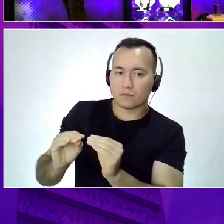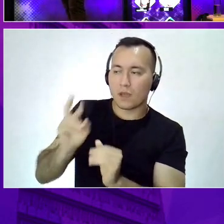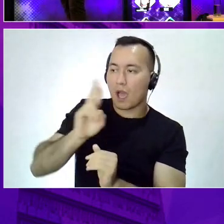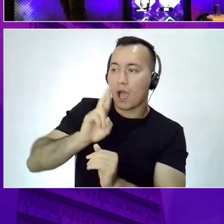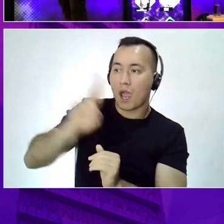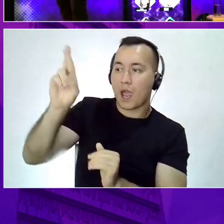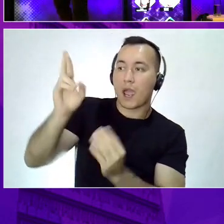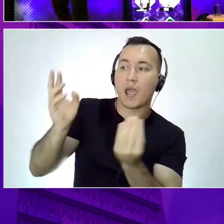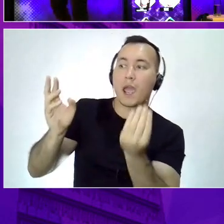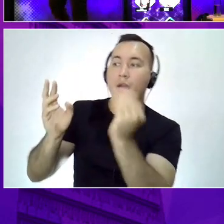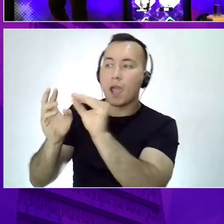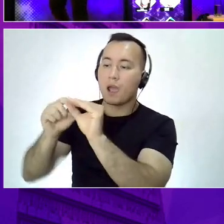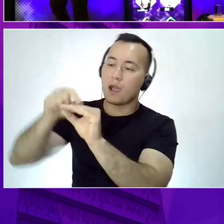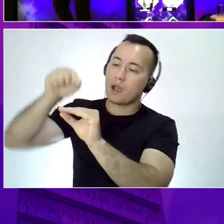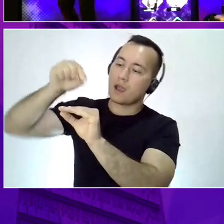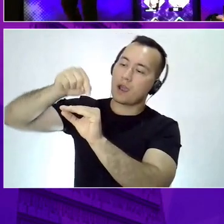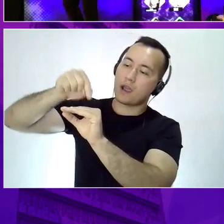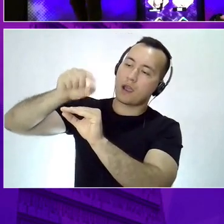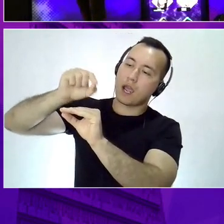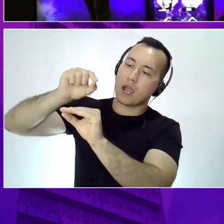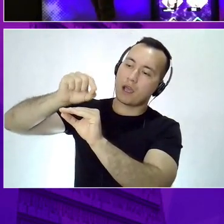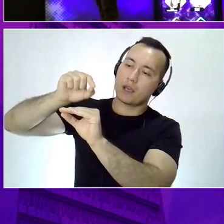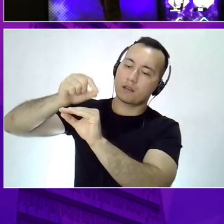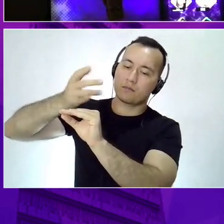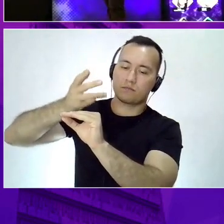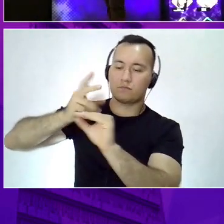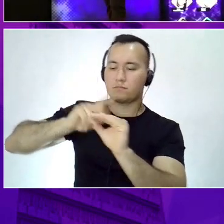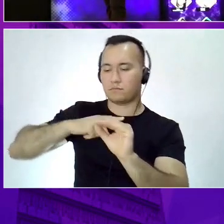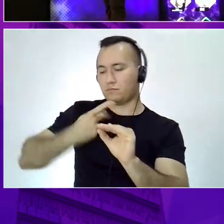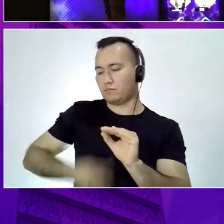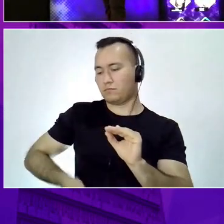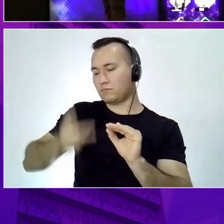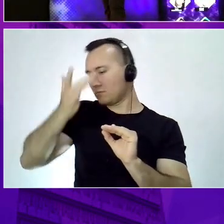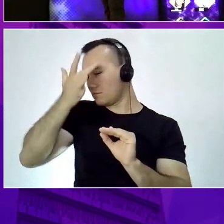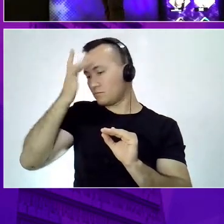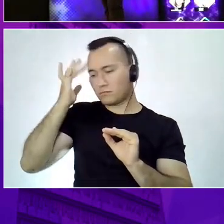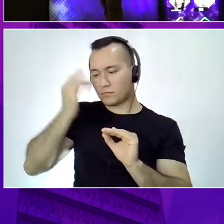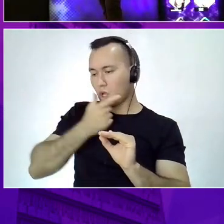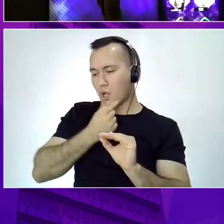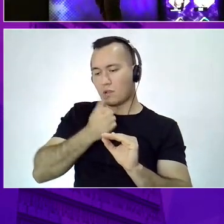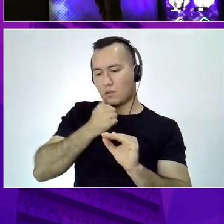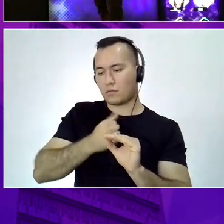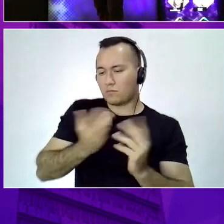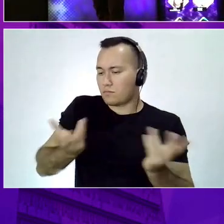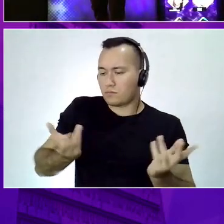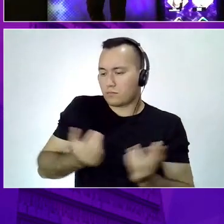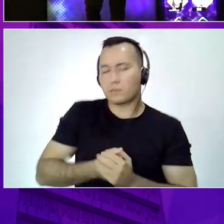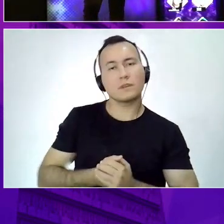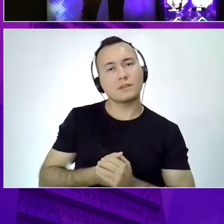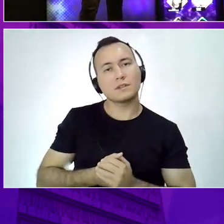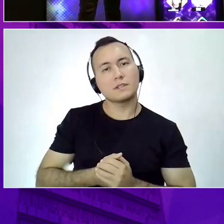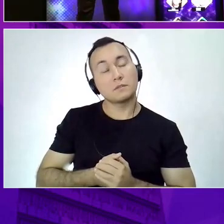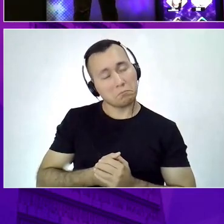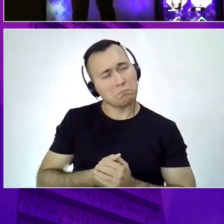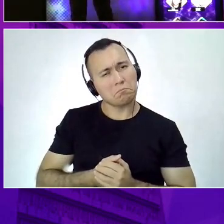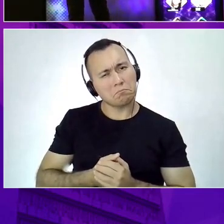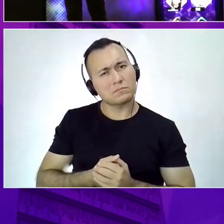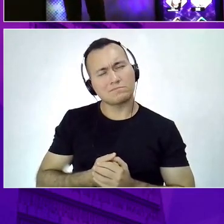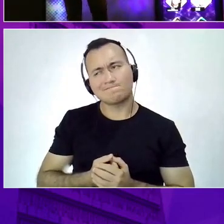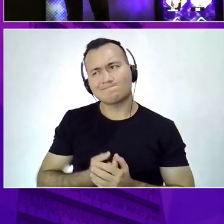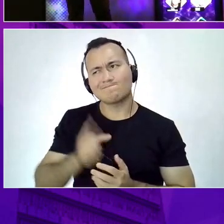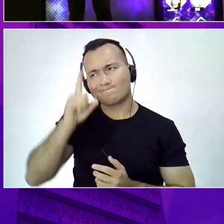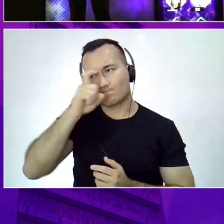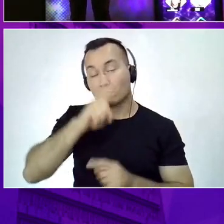ali embaixo, um dos pontos mencionados foi sugerindo próximos passos para progredir